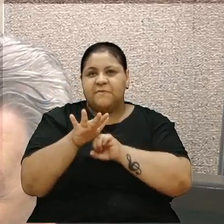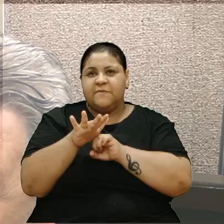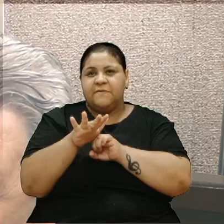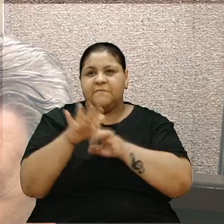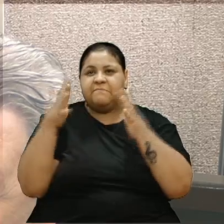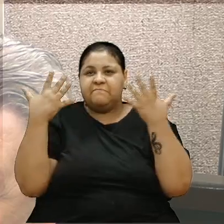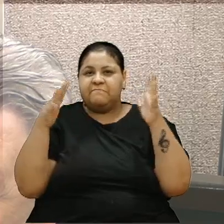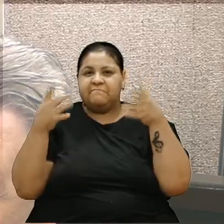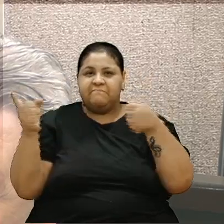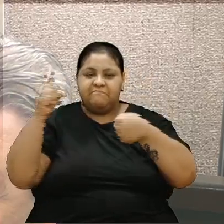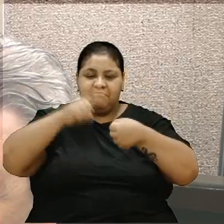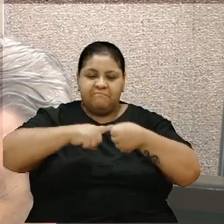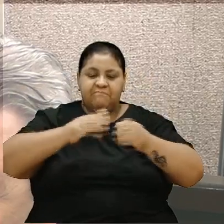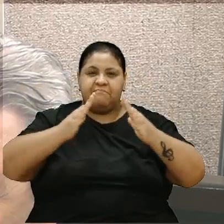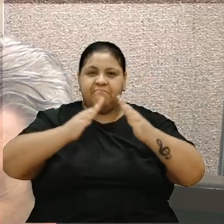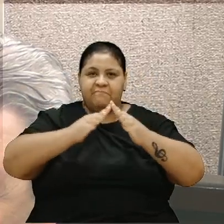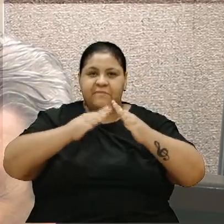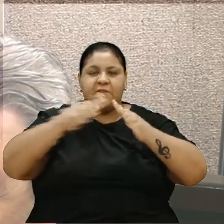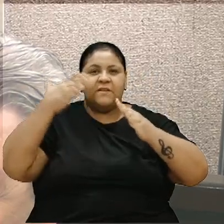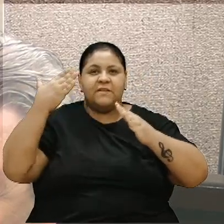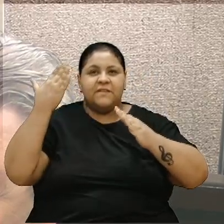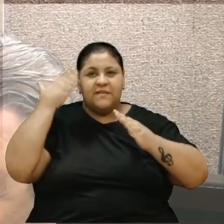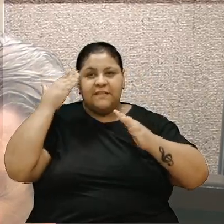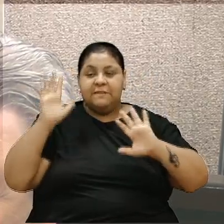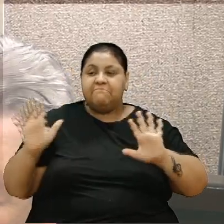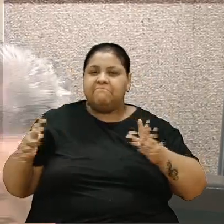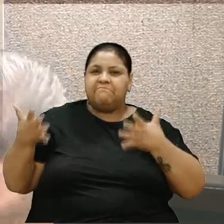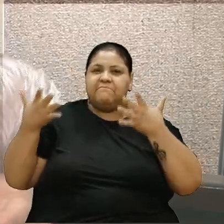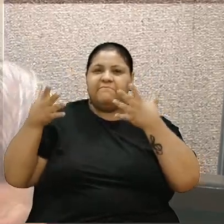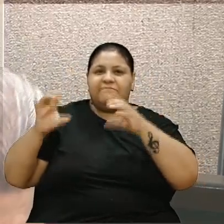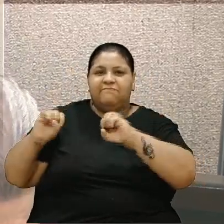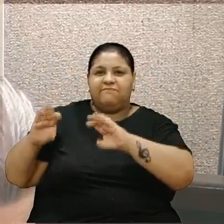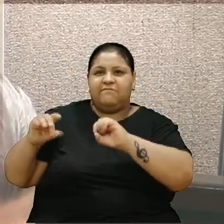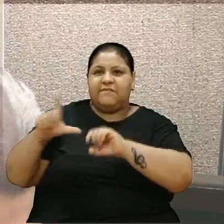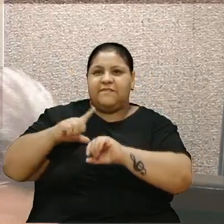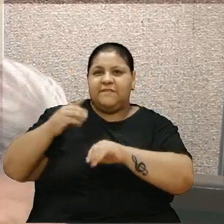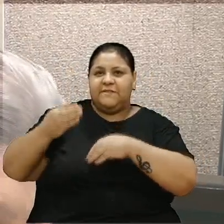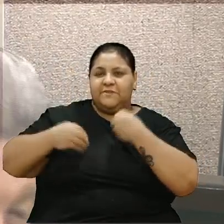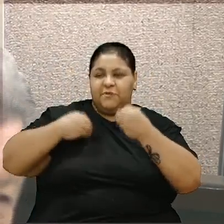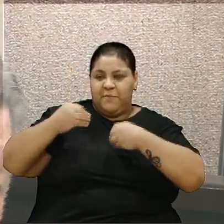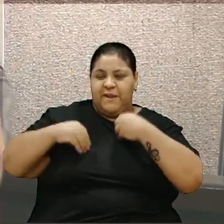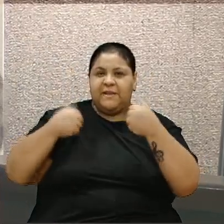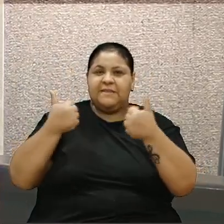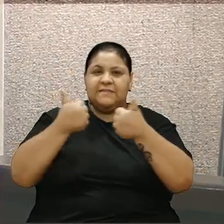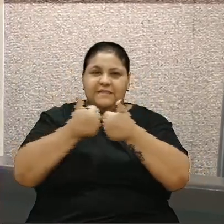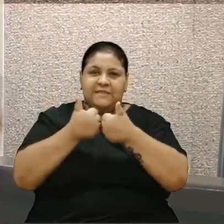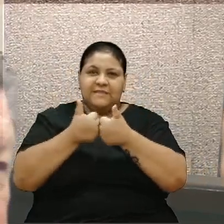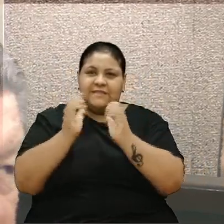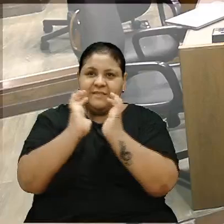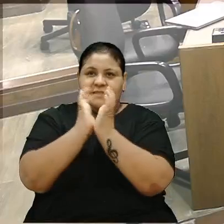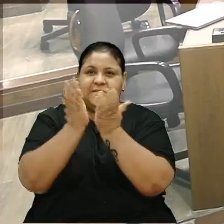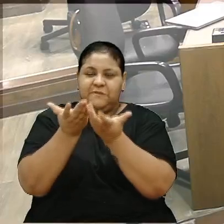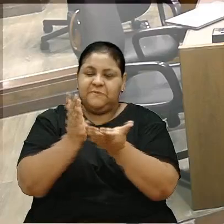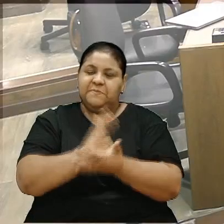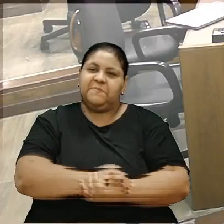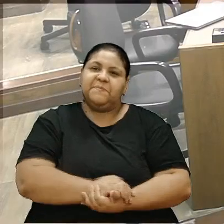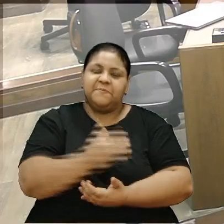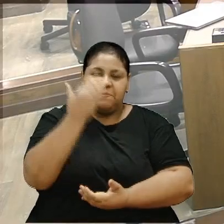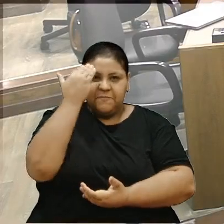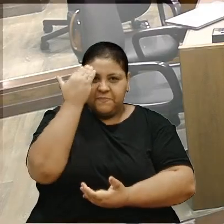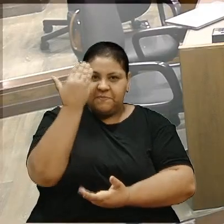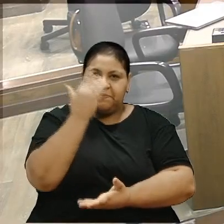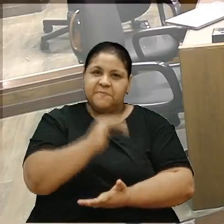parabéns, senhor, retornar à casa e ser esse entusiasta também da educação. E a gente tem o prazer de estar junto nessa comissão também. Muito